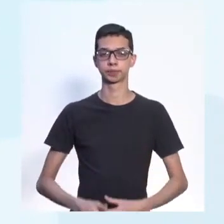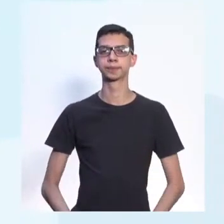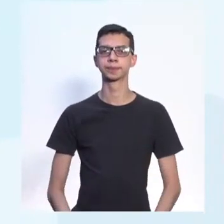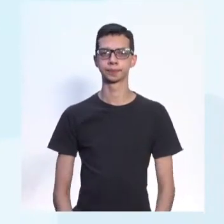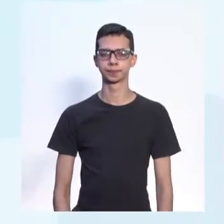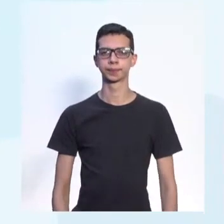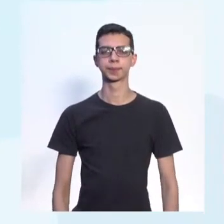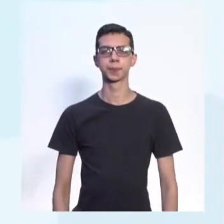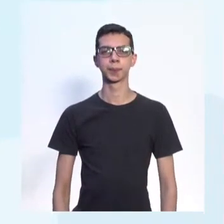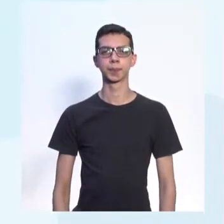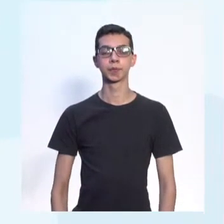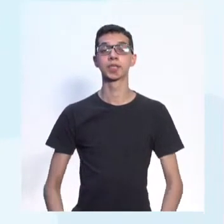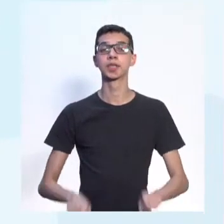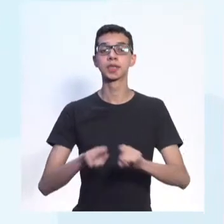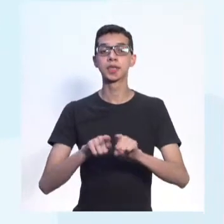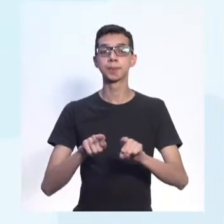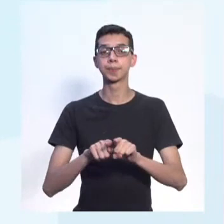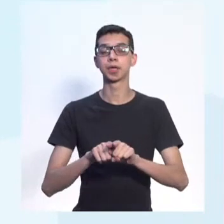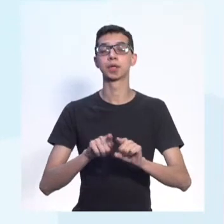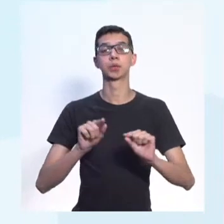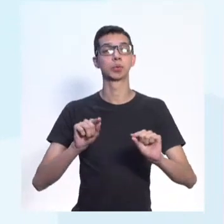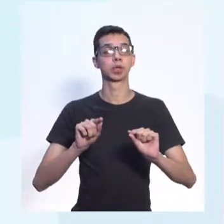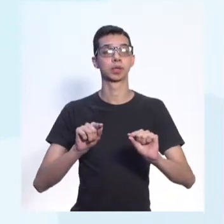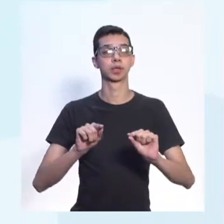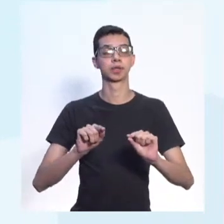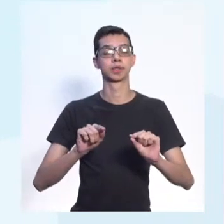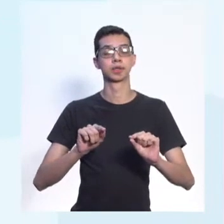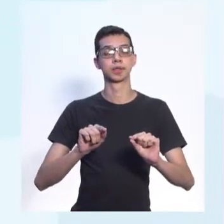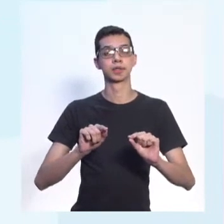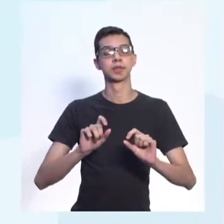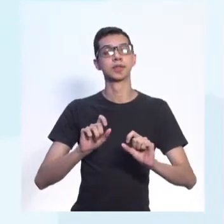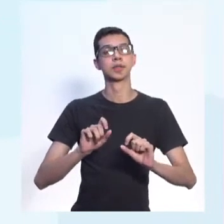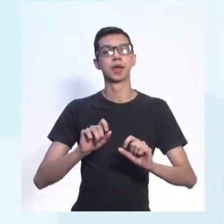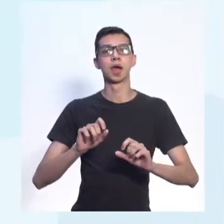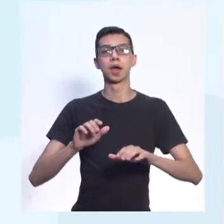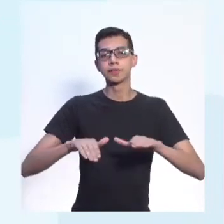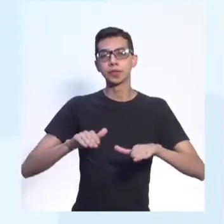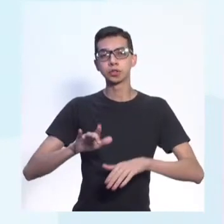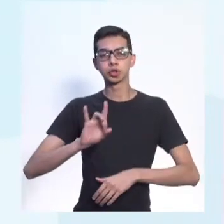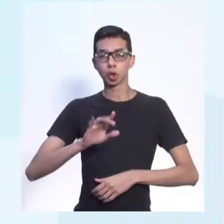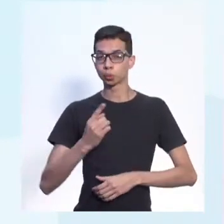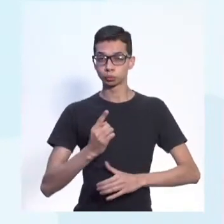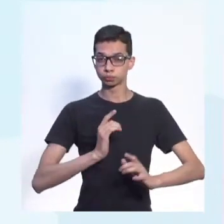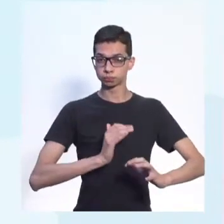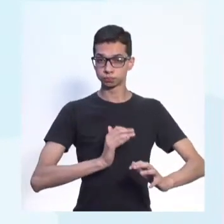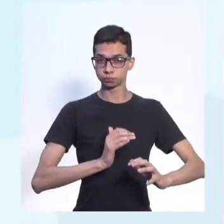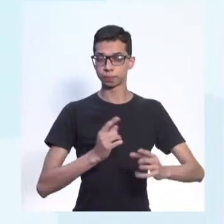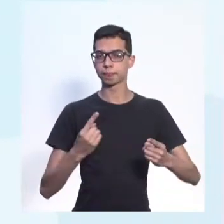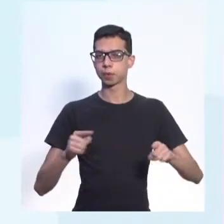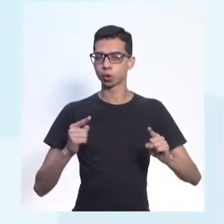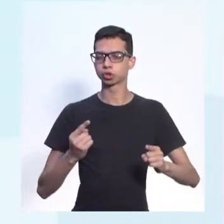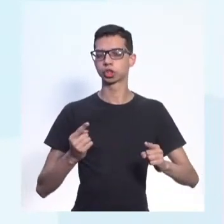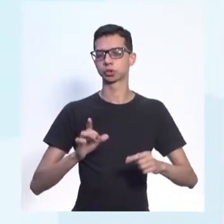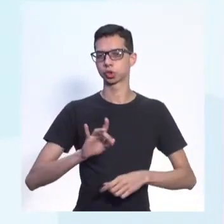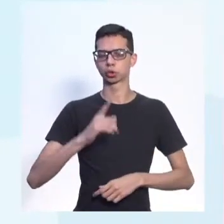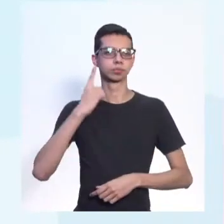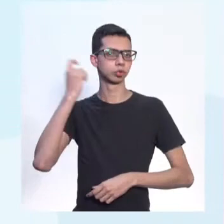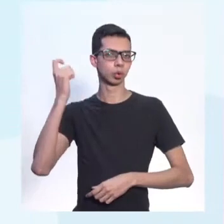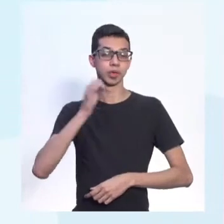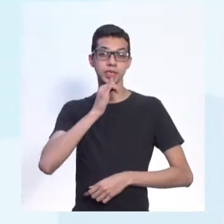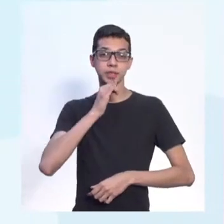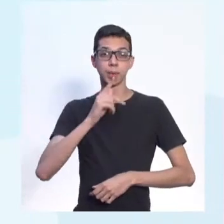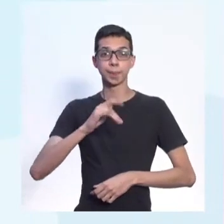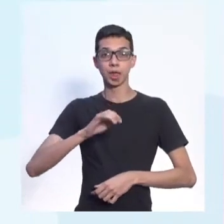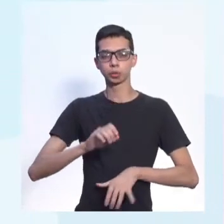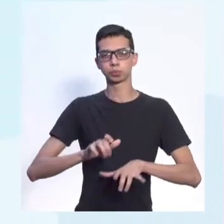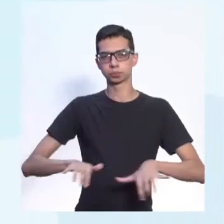refrões. Pode também realizar os arranjos para apenas um instrumento musical específico dentro da melodia. Por exemplo, os arranjos para piano